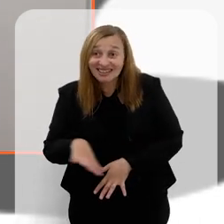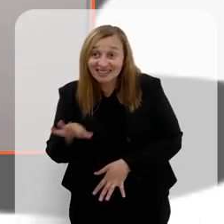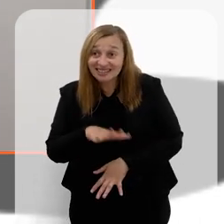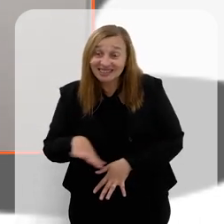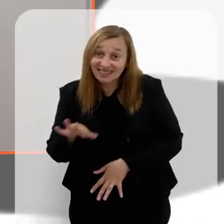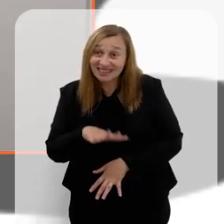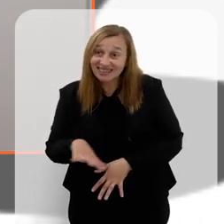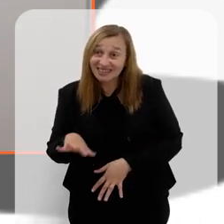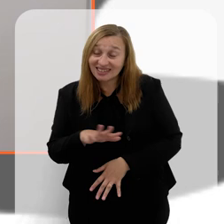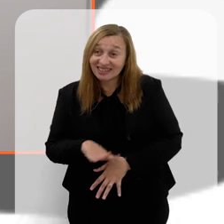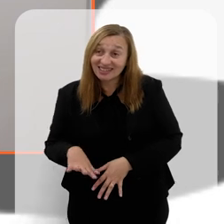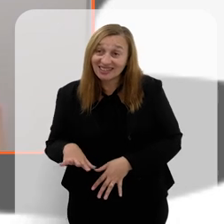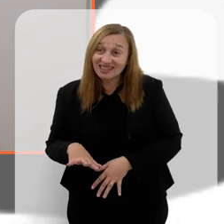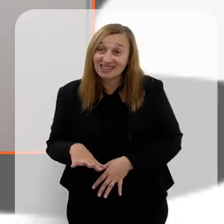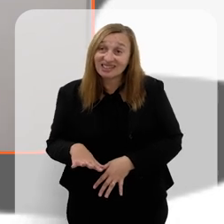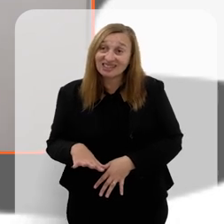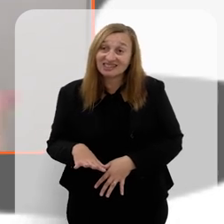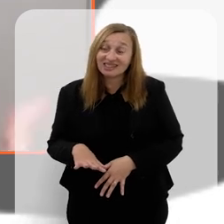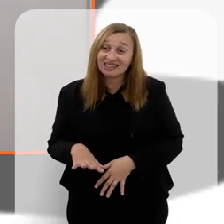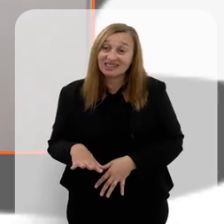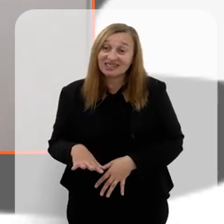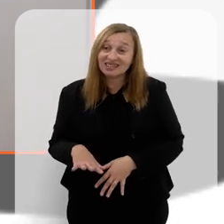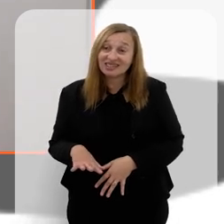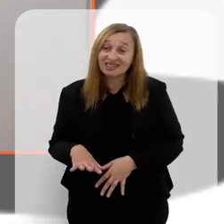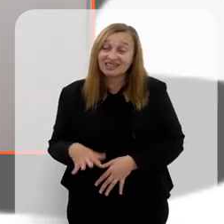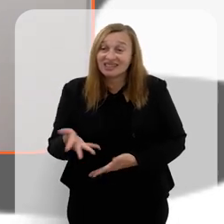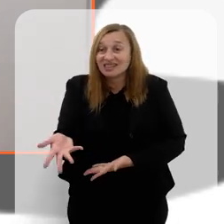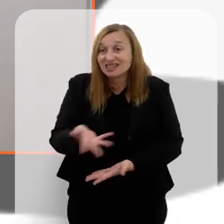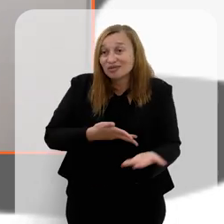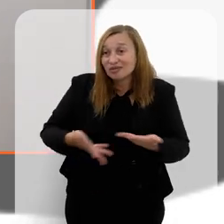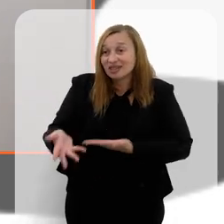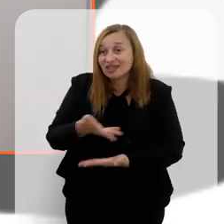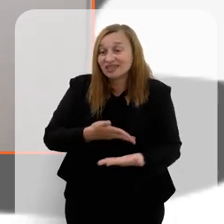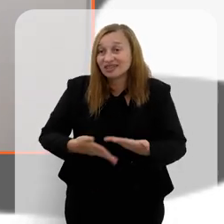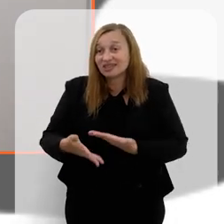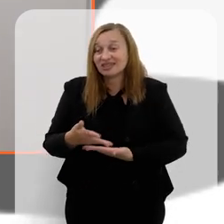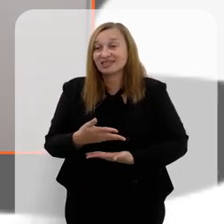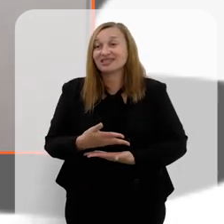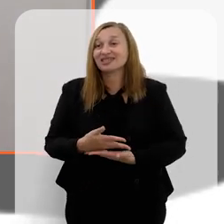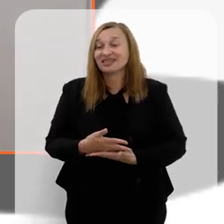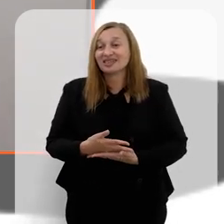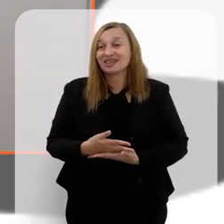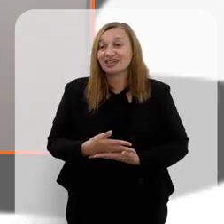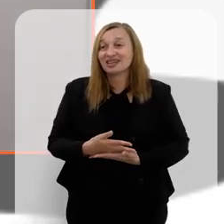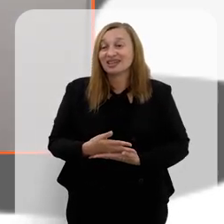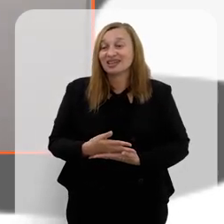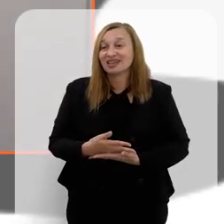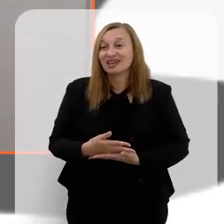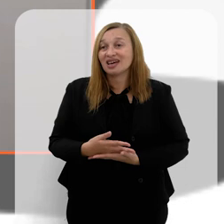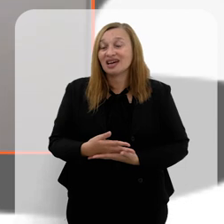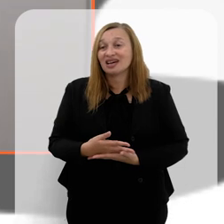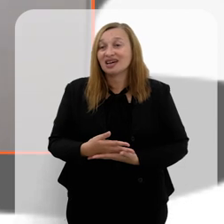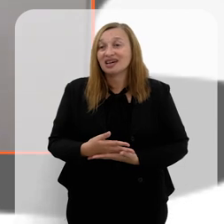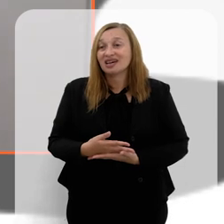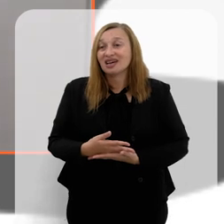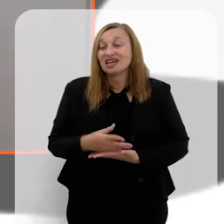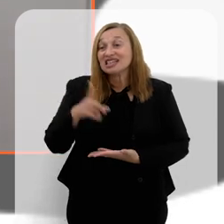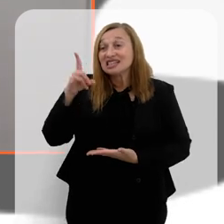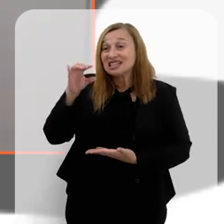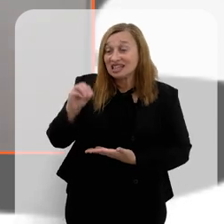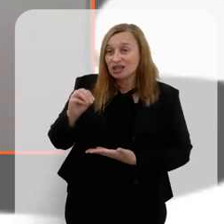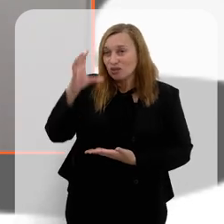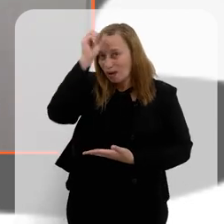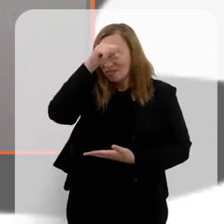as crianças, elas participando, se beneficiando disso.